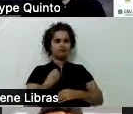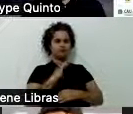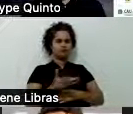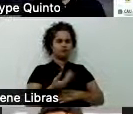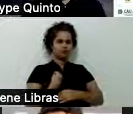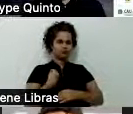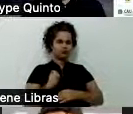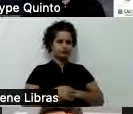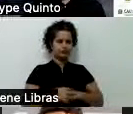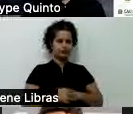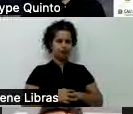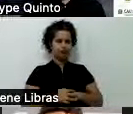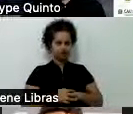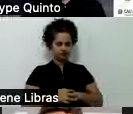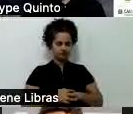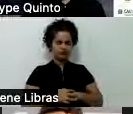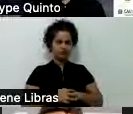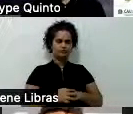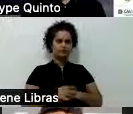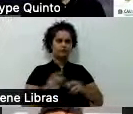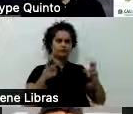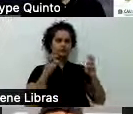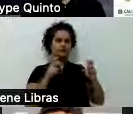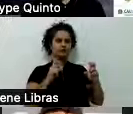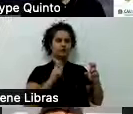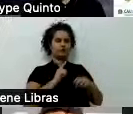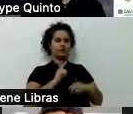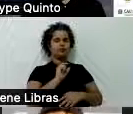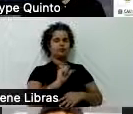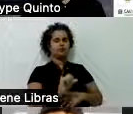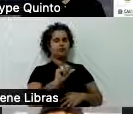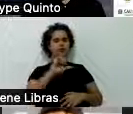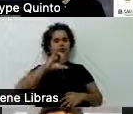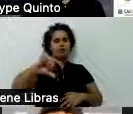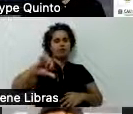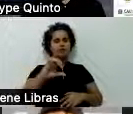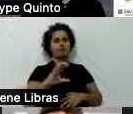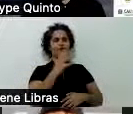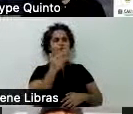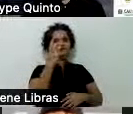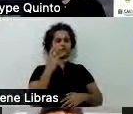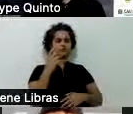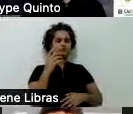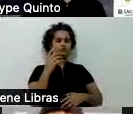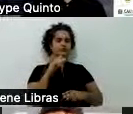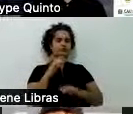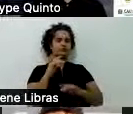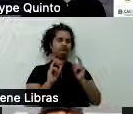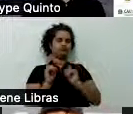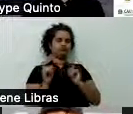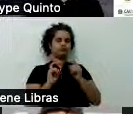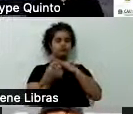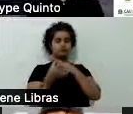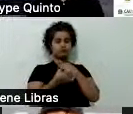Então, a gente identificou que existiam entre os 9 casos inicialmente abordados,